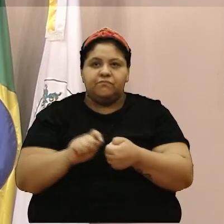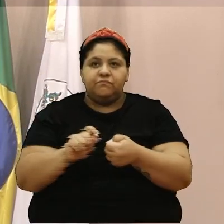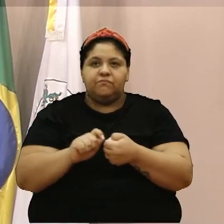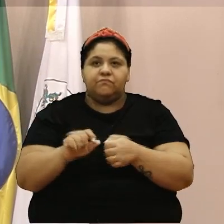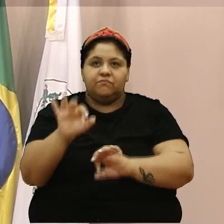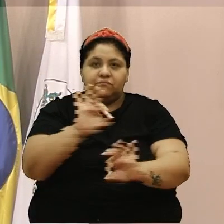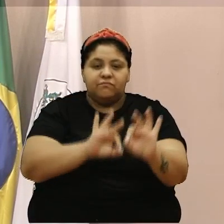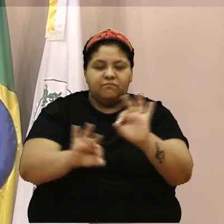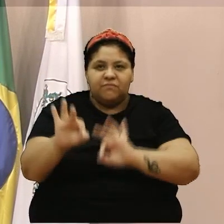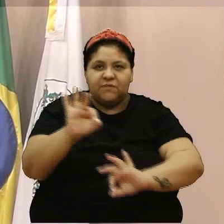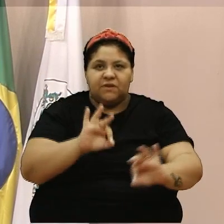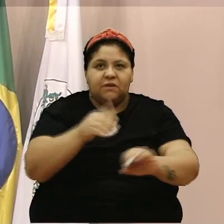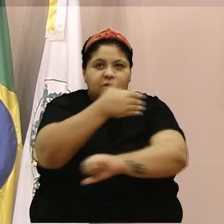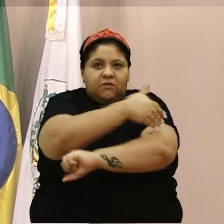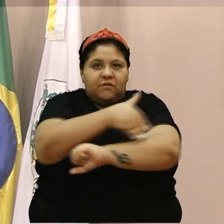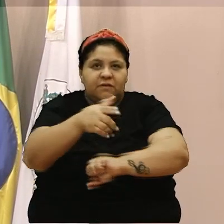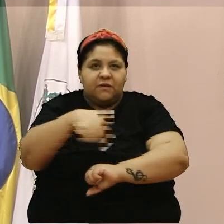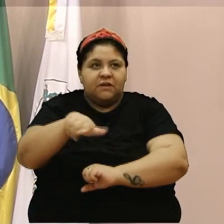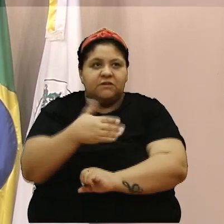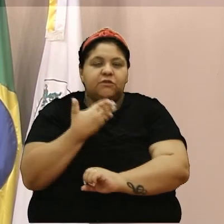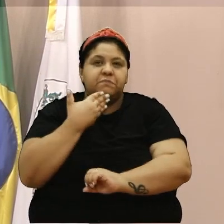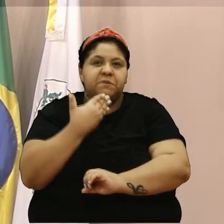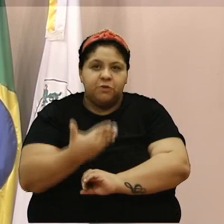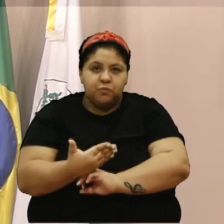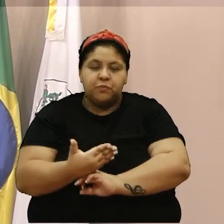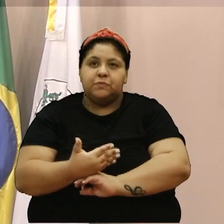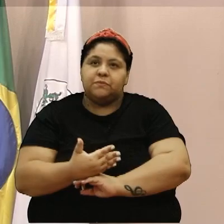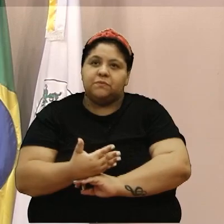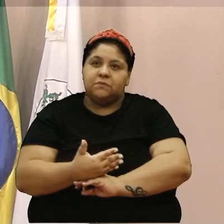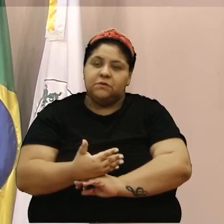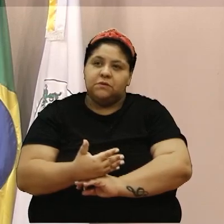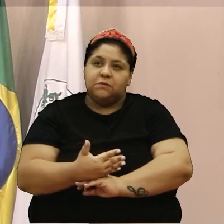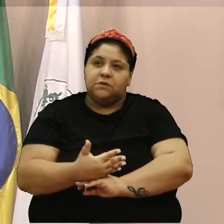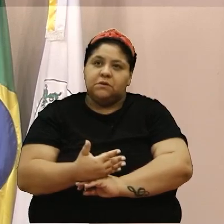revitalização em diversas ruas lá que a gente pediu.